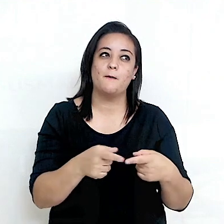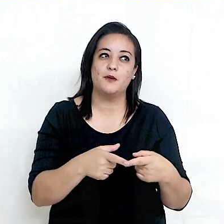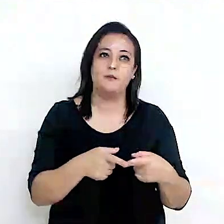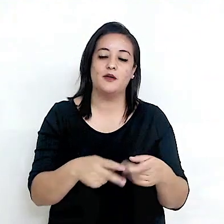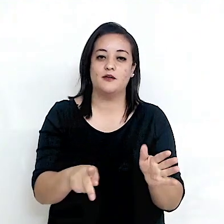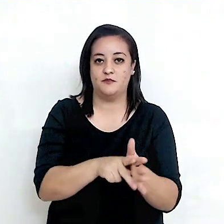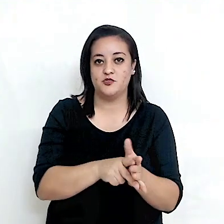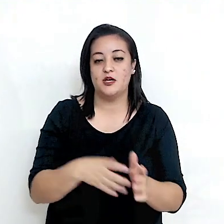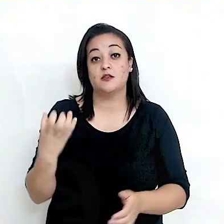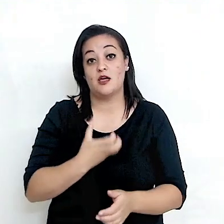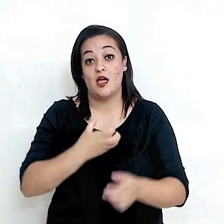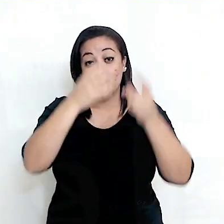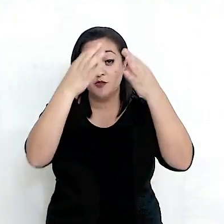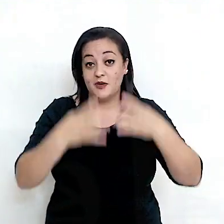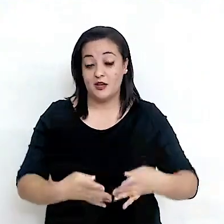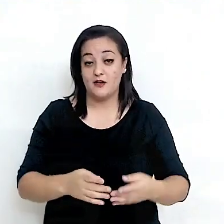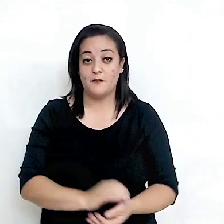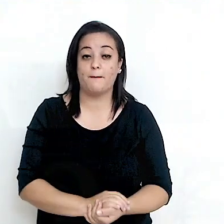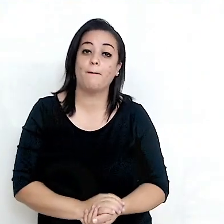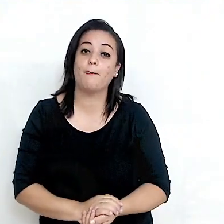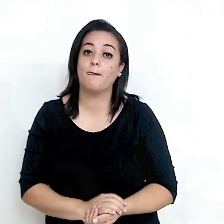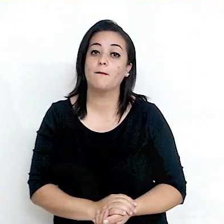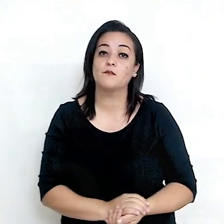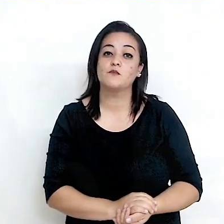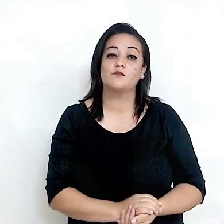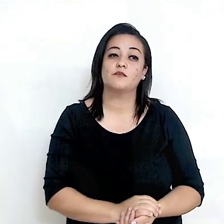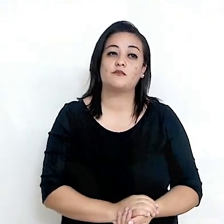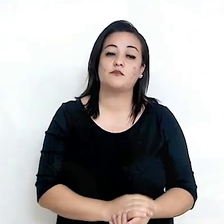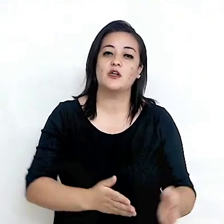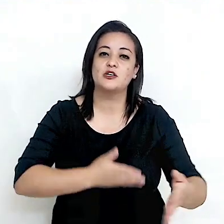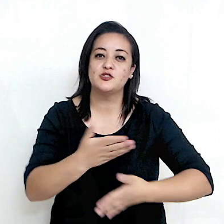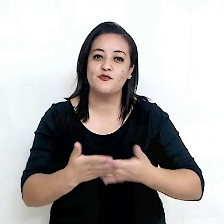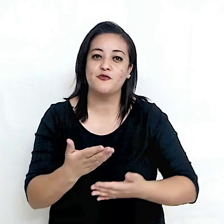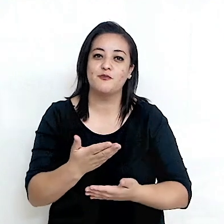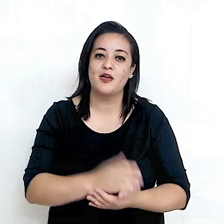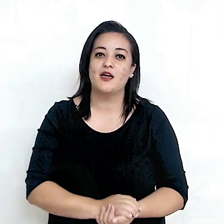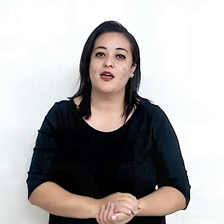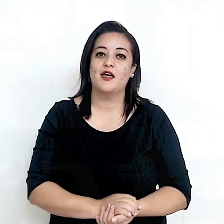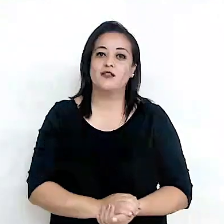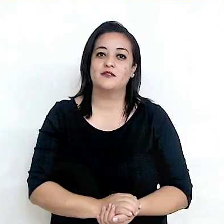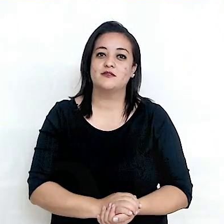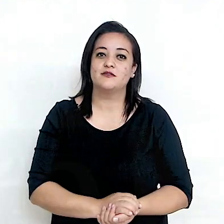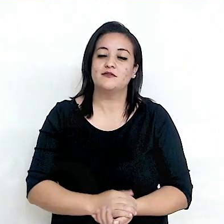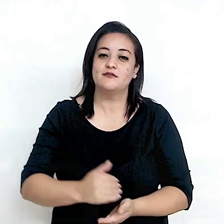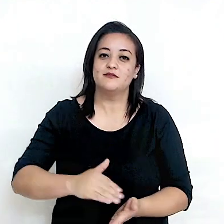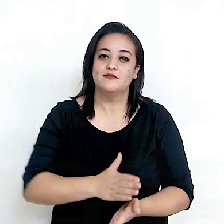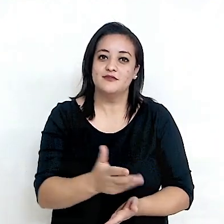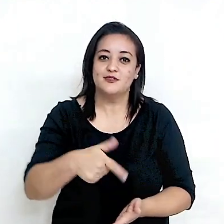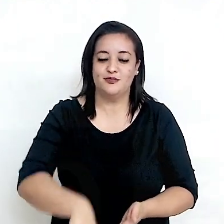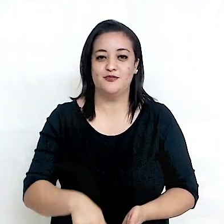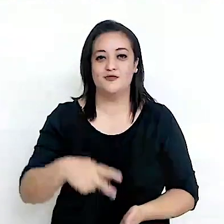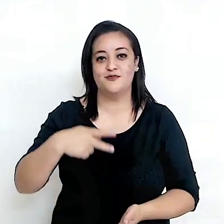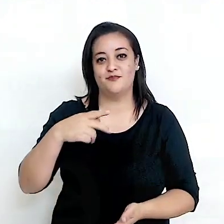programa que eu gostaria de mencionar é o programa de desenvolvimento de submarinos o processo que é o